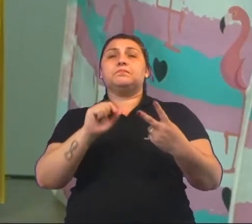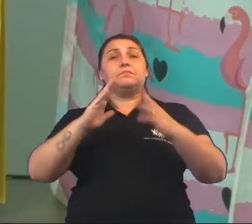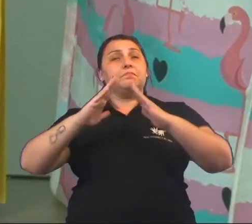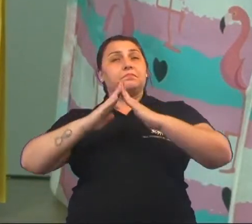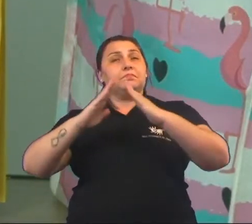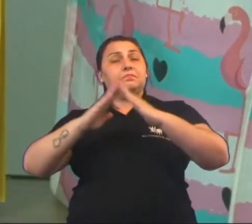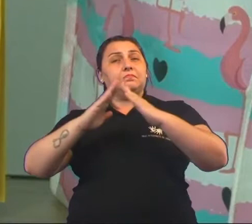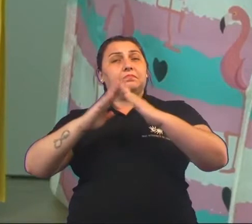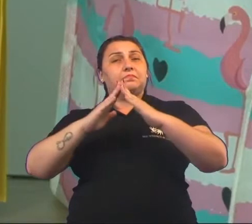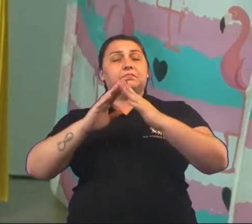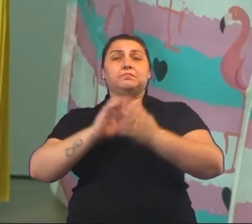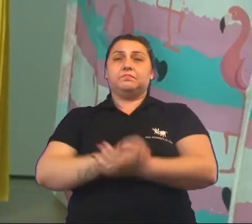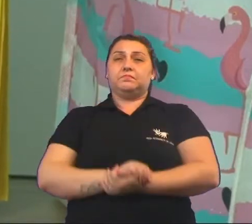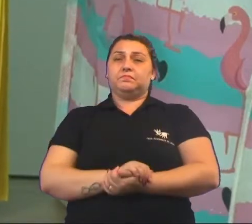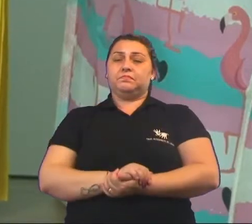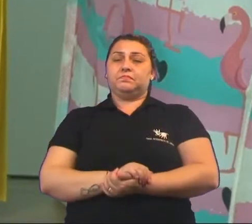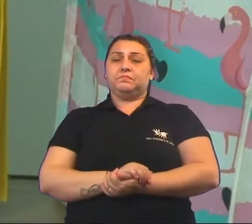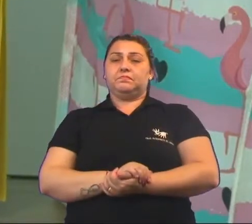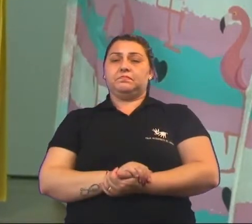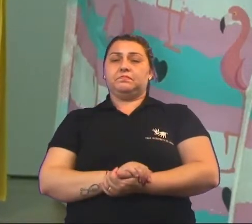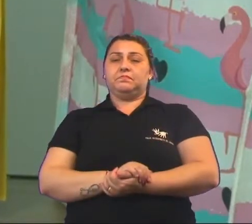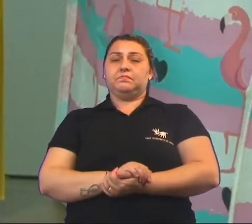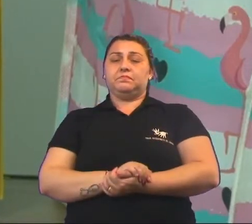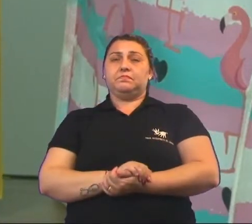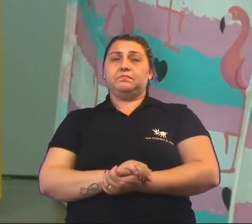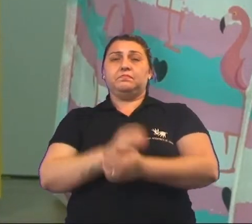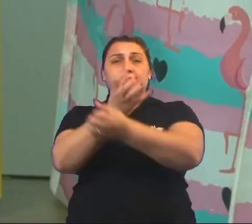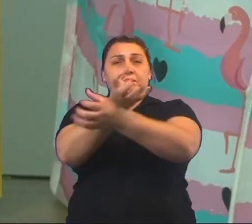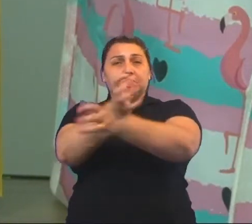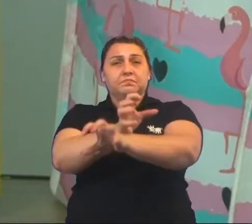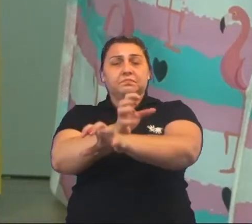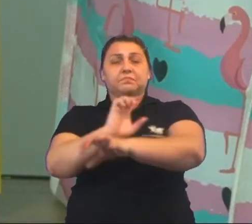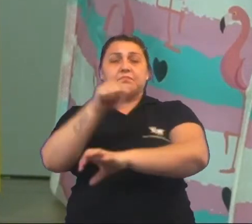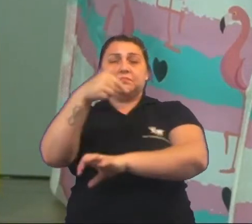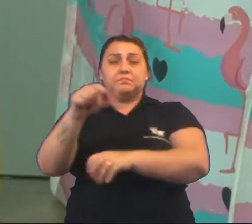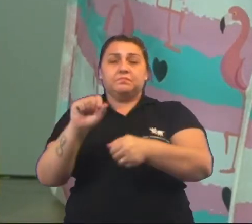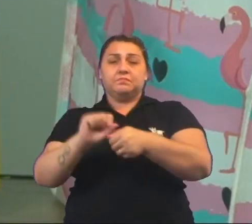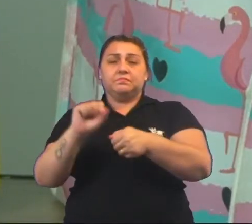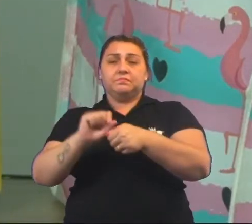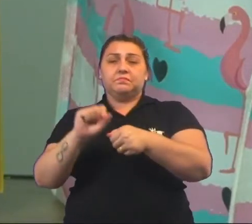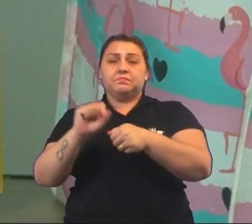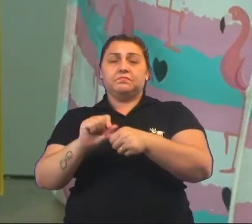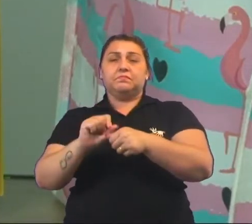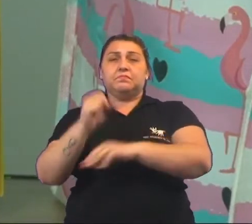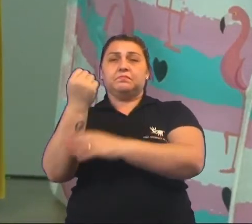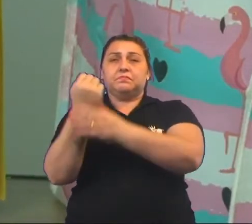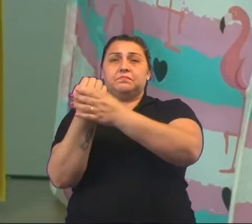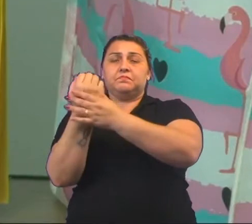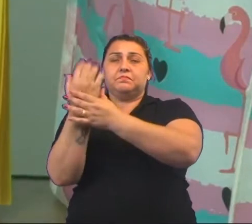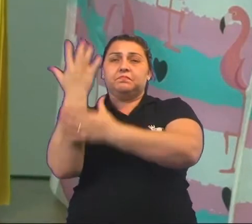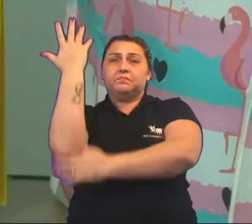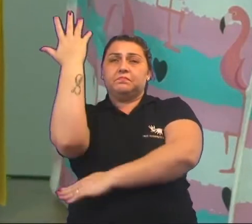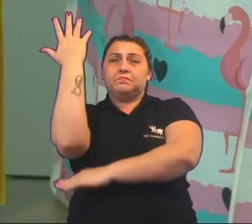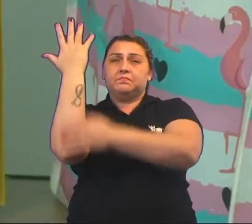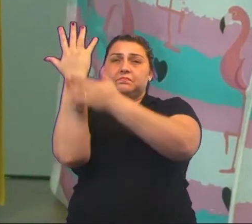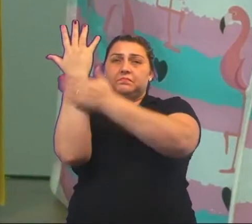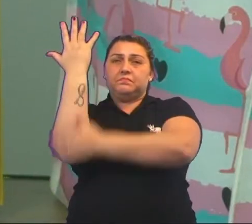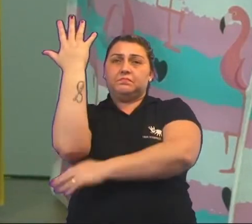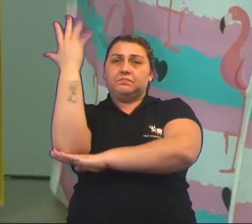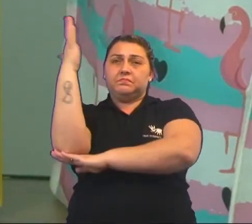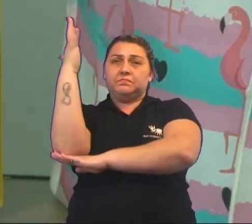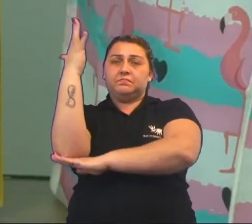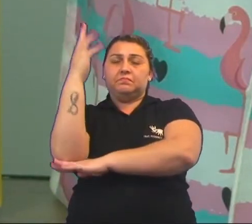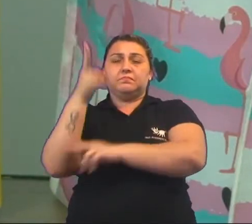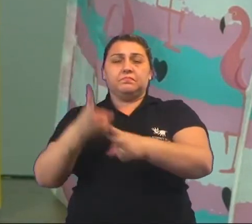cabanas. Uma feita com ossos e a outra feita com troncos. Estão observando que elas têm formatos